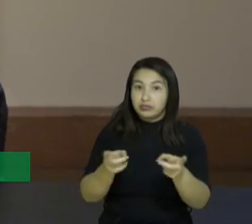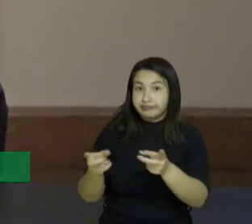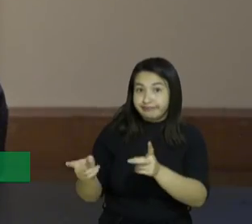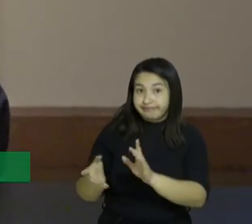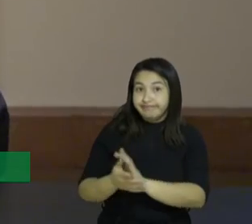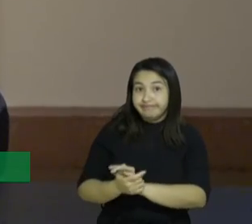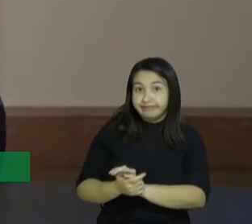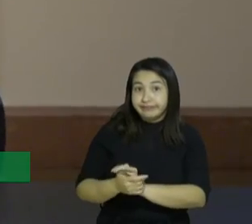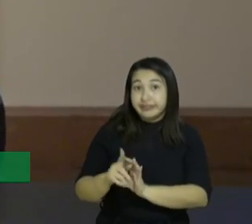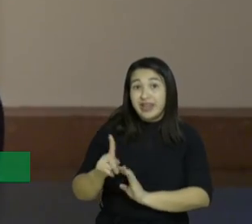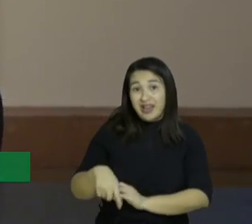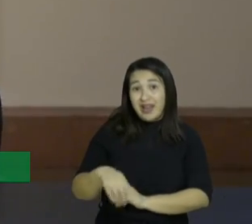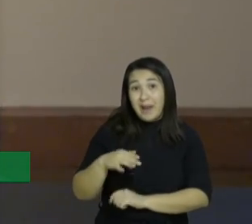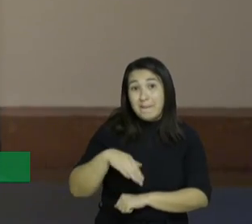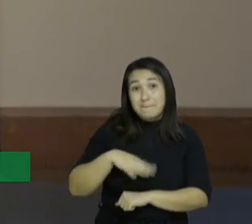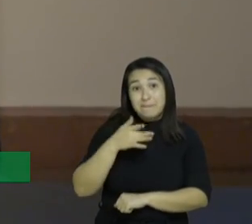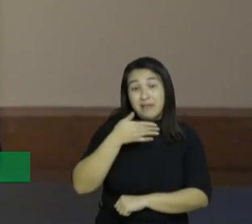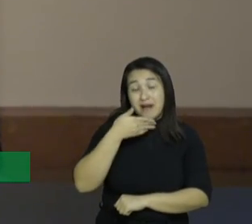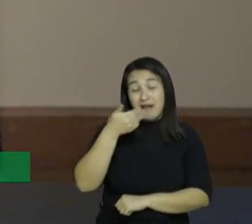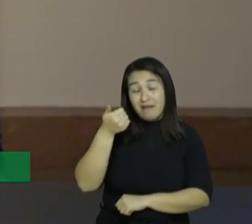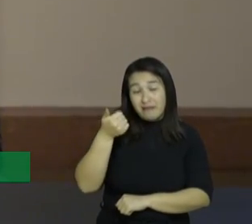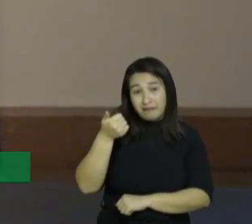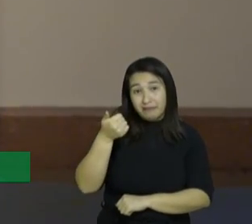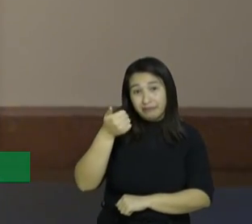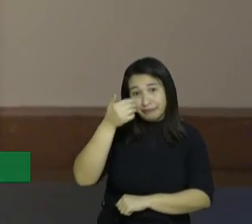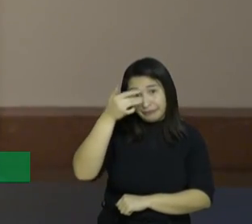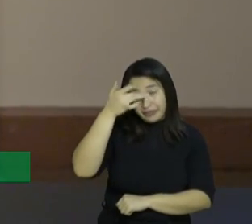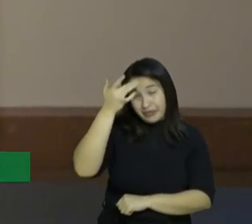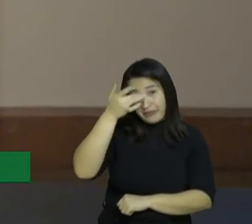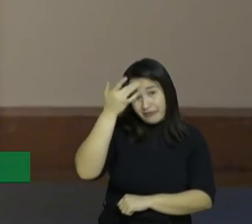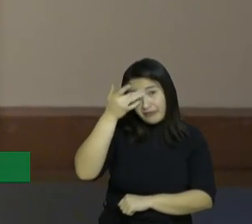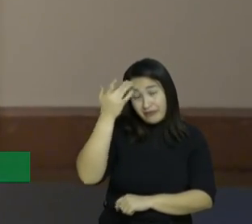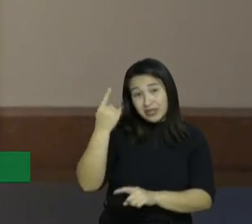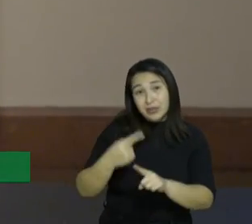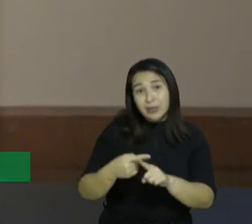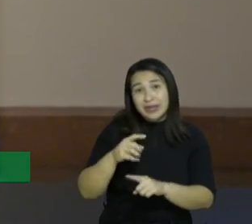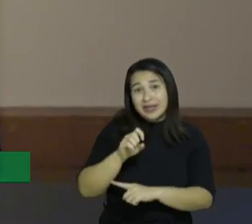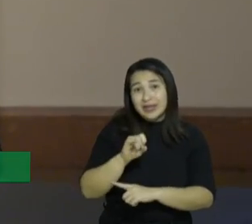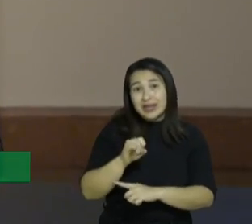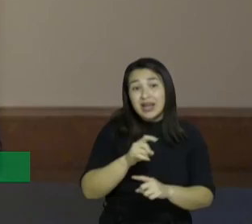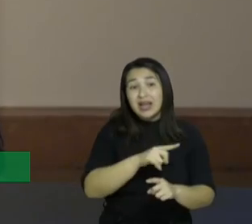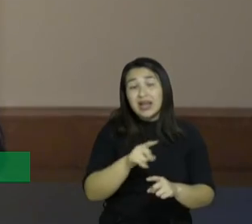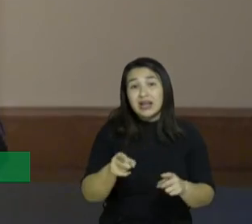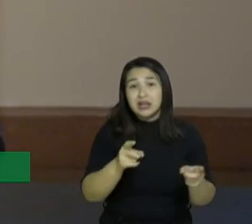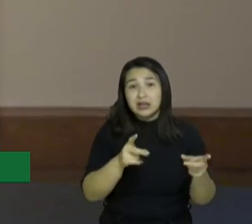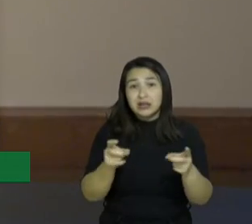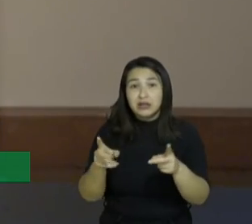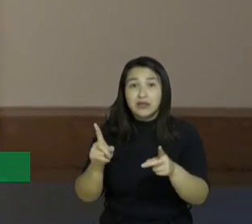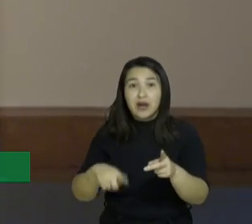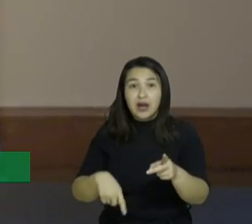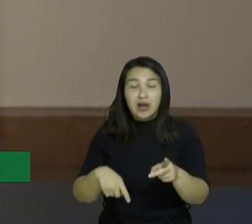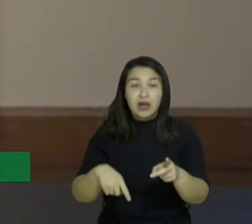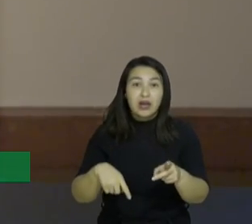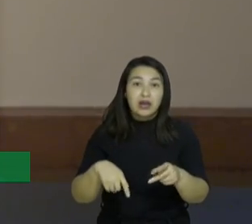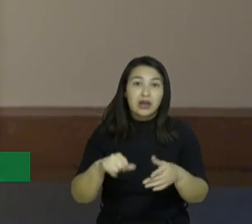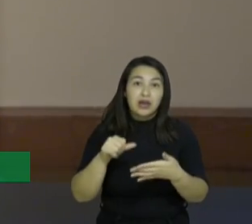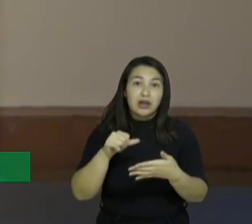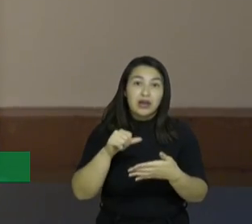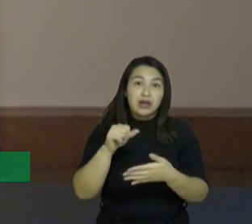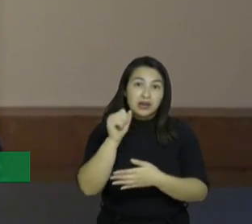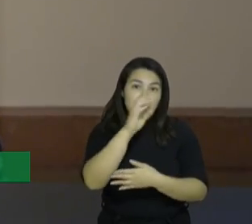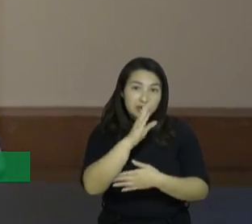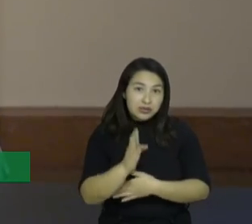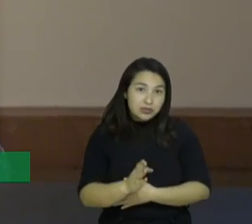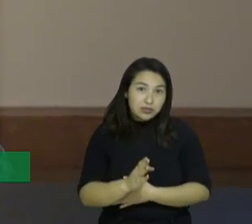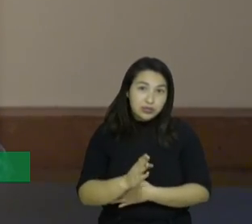é bem mais fácil por quê Porque como o comércio eu já mencionei é uma política supr nacionalizada não